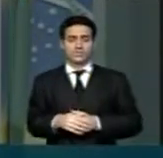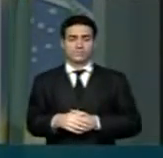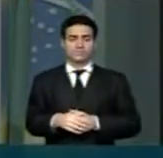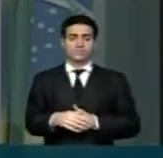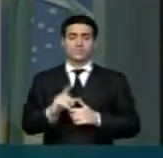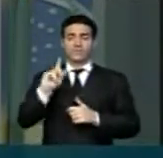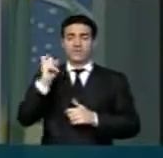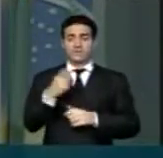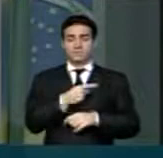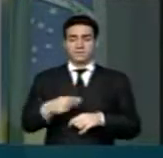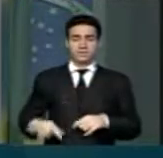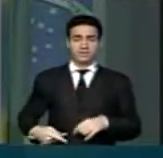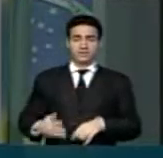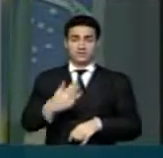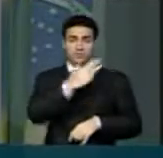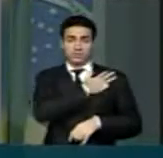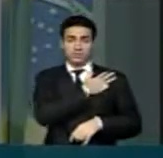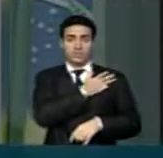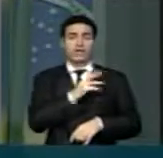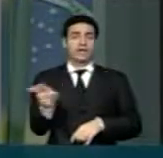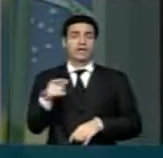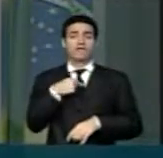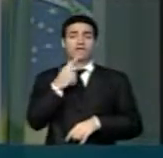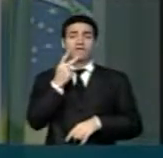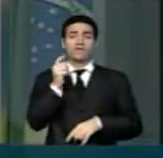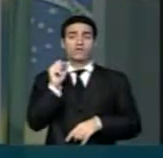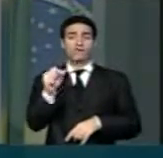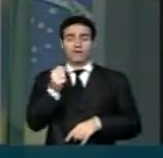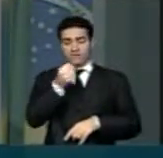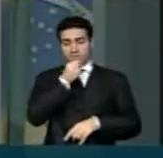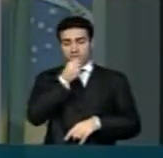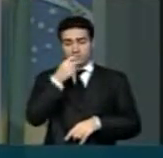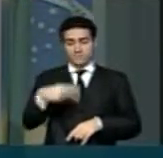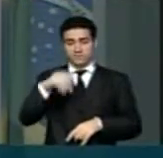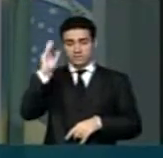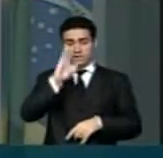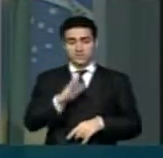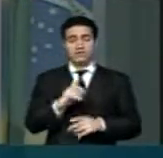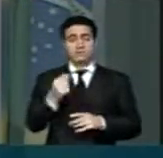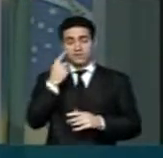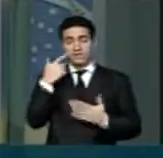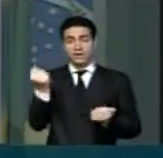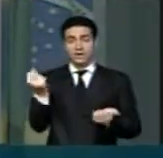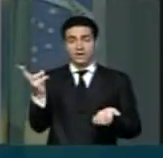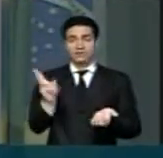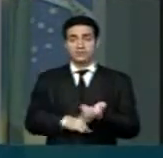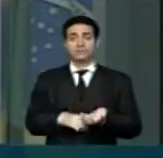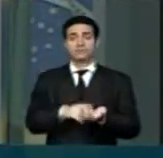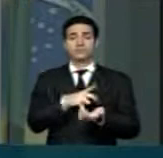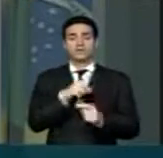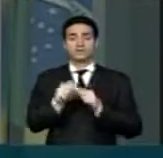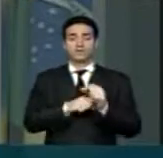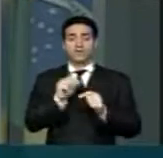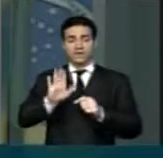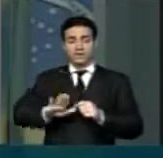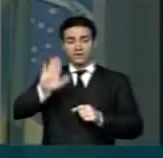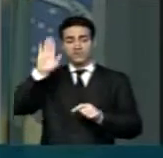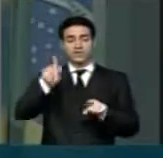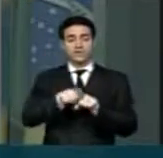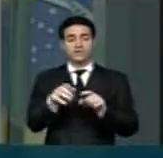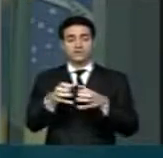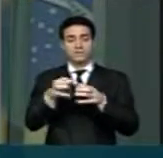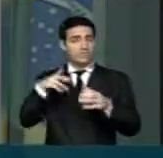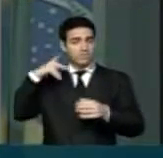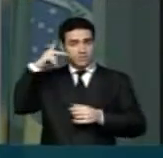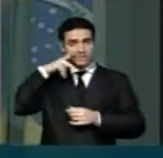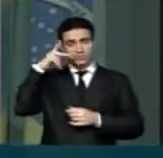O ex-presidente Lula insiste em dizer que a imprensa brasileira deveria assumir que tem candidato e partido,